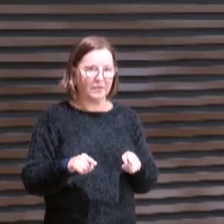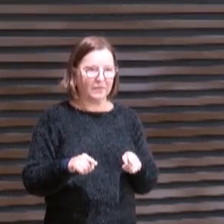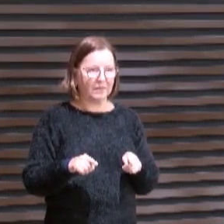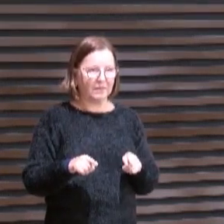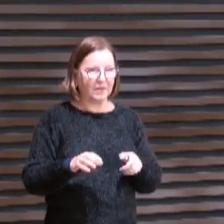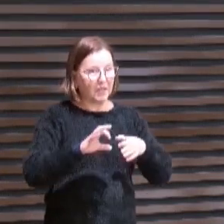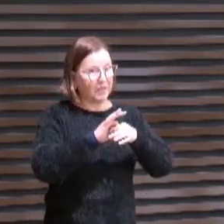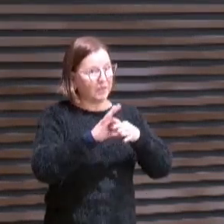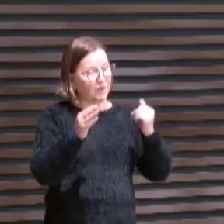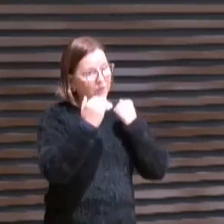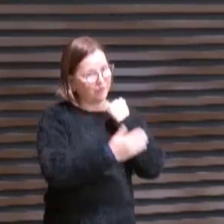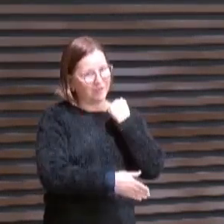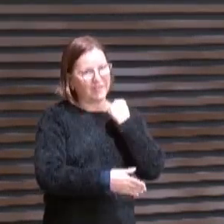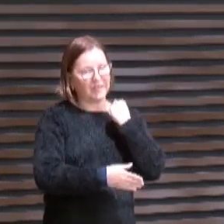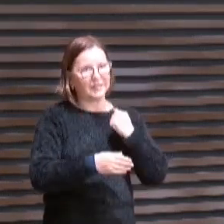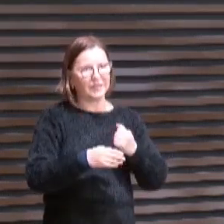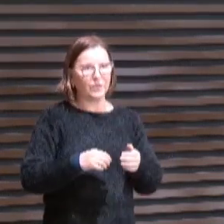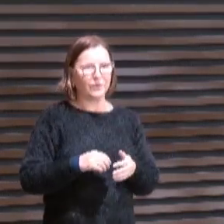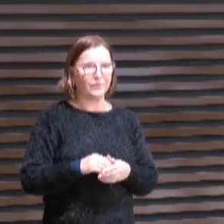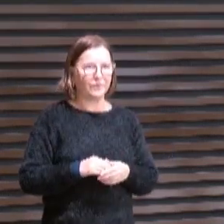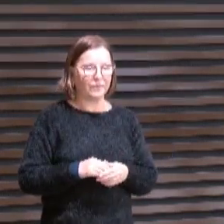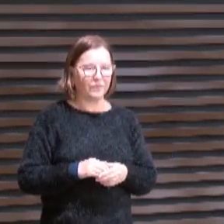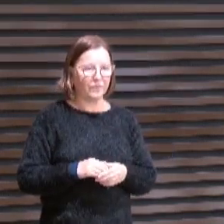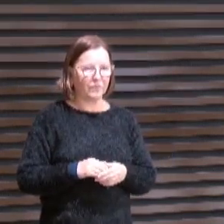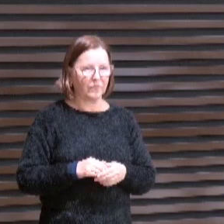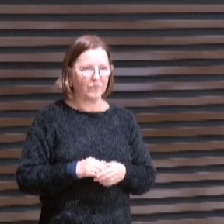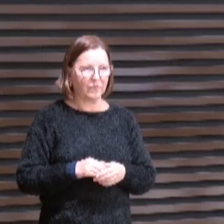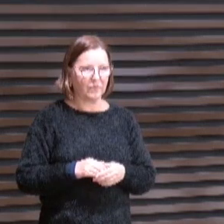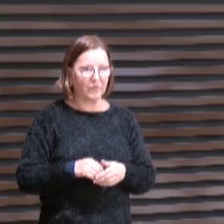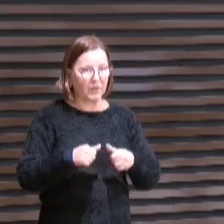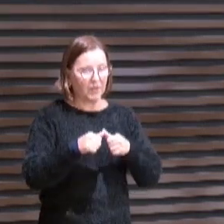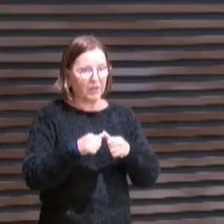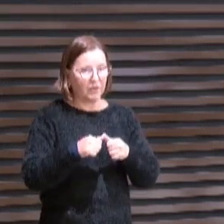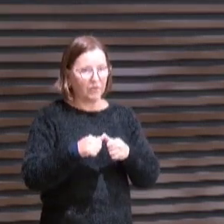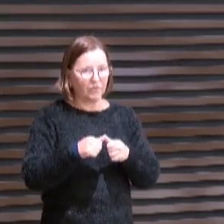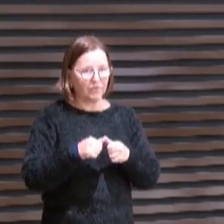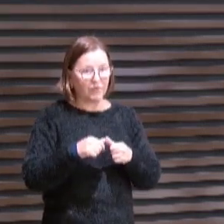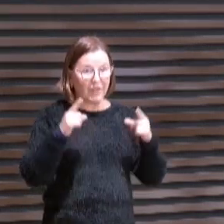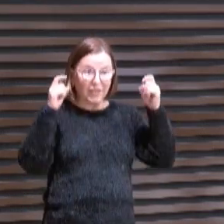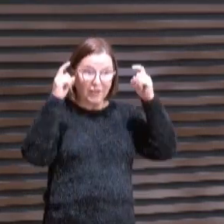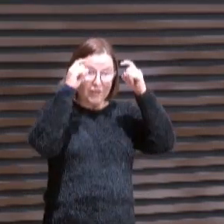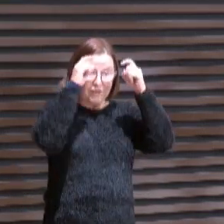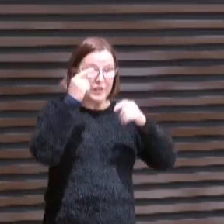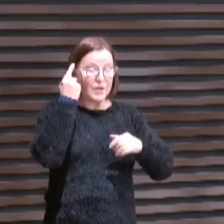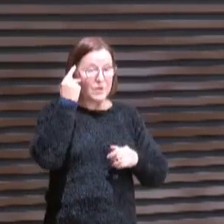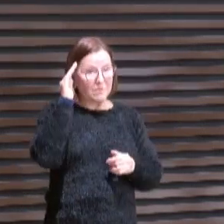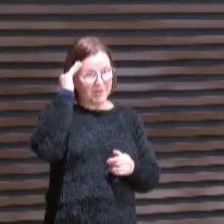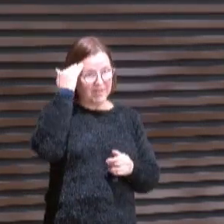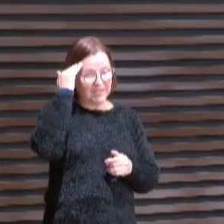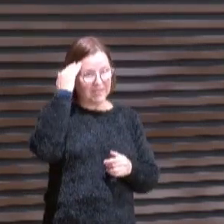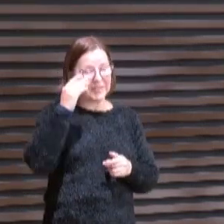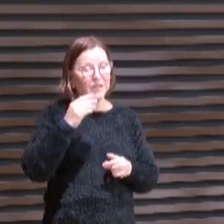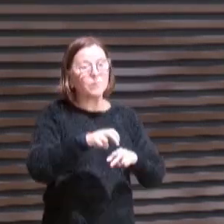condenação e os 2 foram colocados. Isso é complexo para se entender por quê. Por